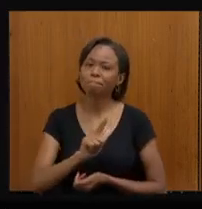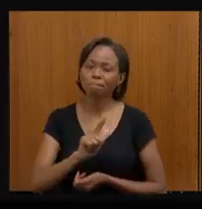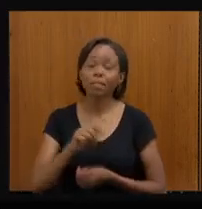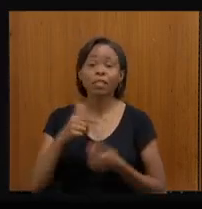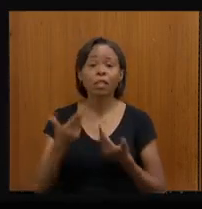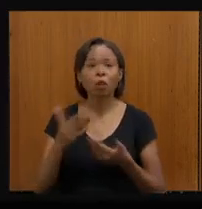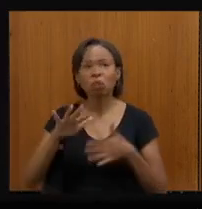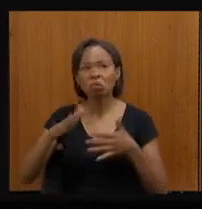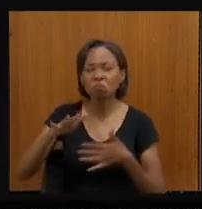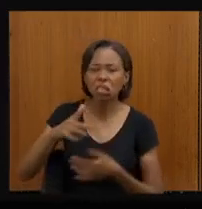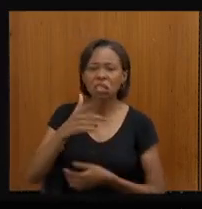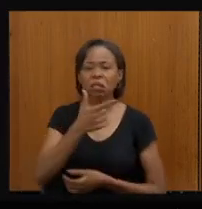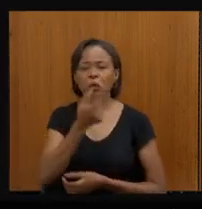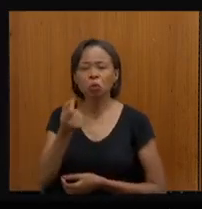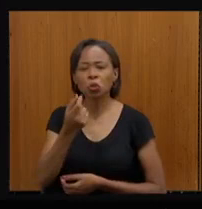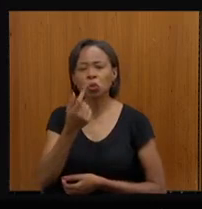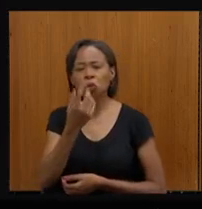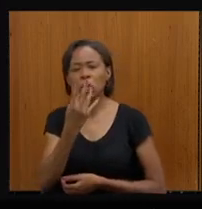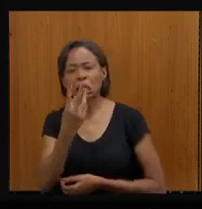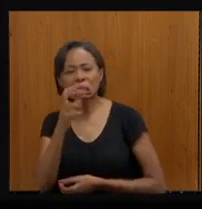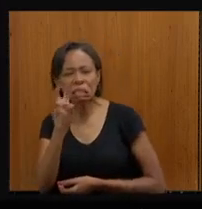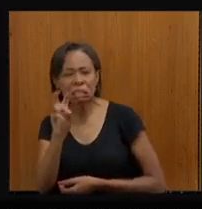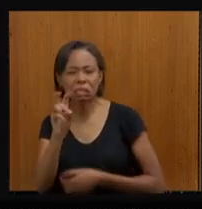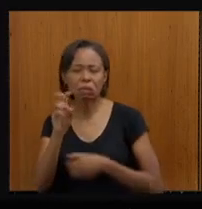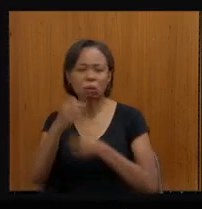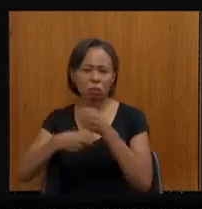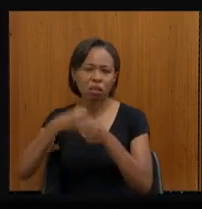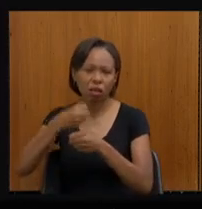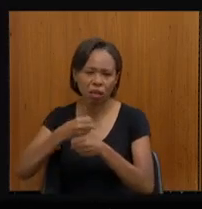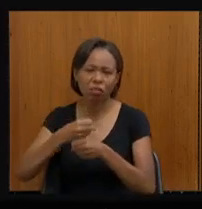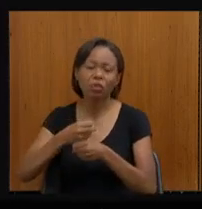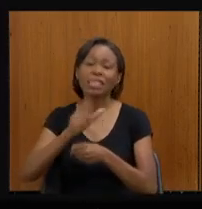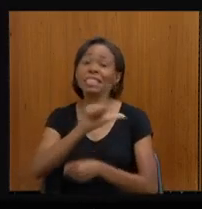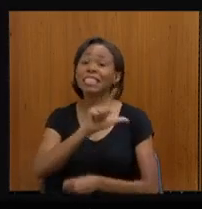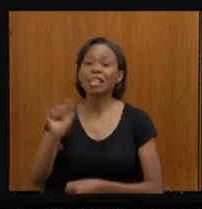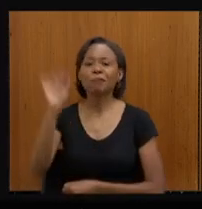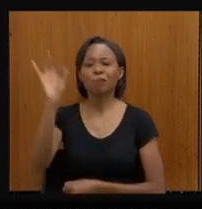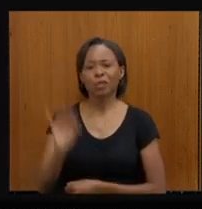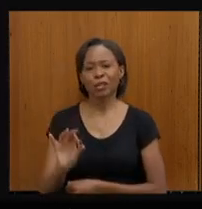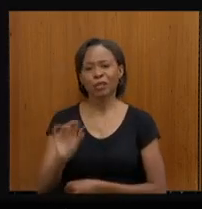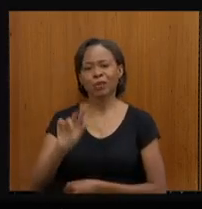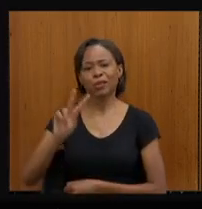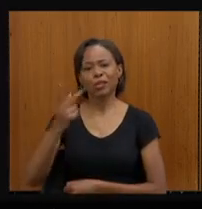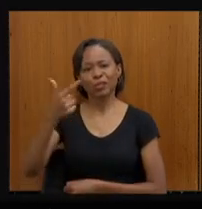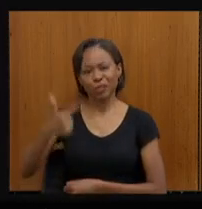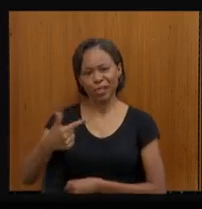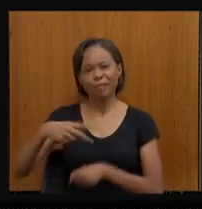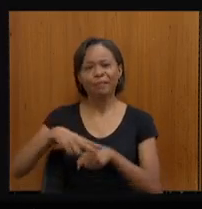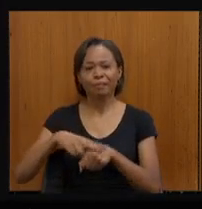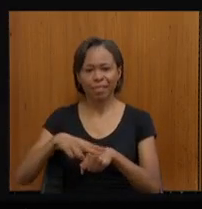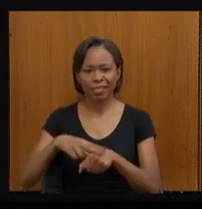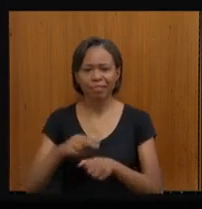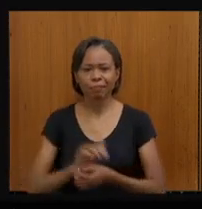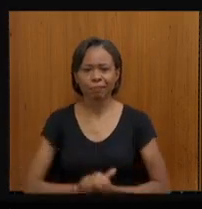partir d2041 fazer que vai ter 100 porcento com hidrogênio hidrogênio Verde próximo